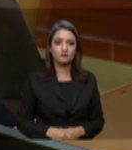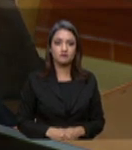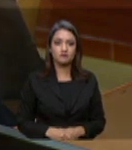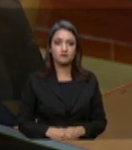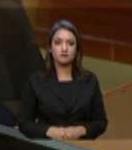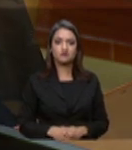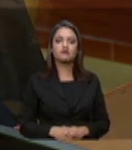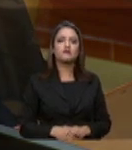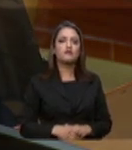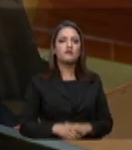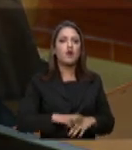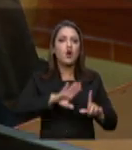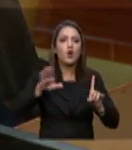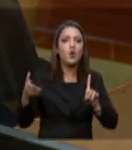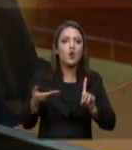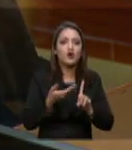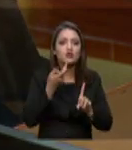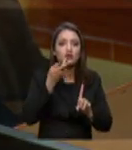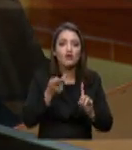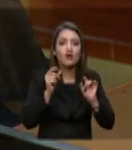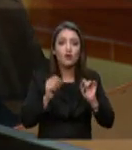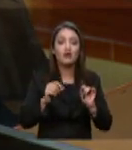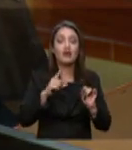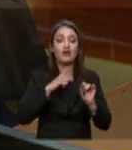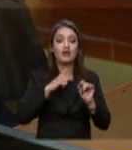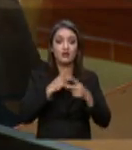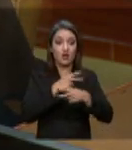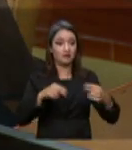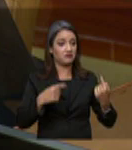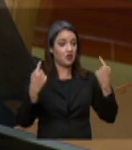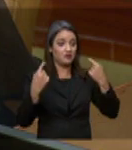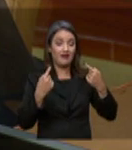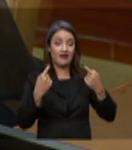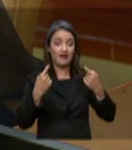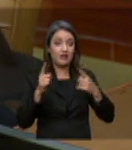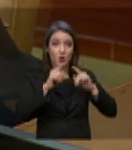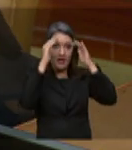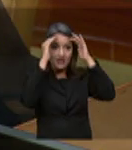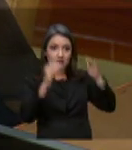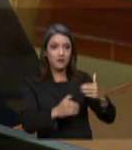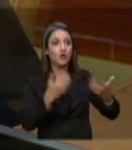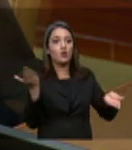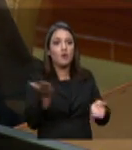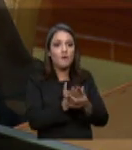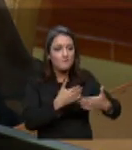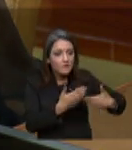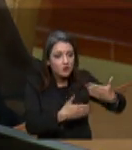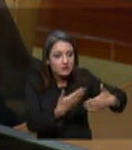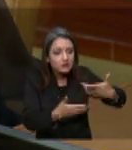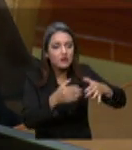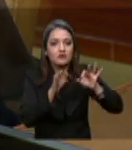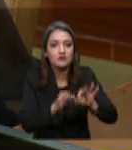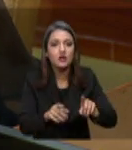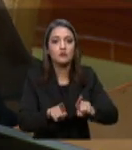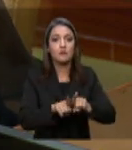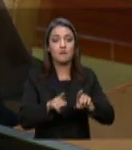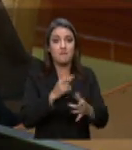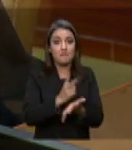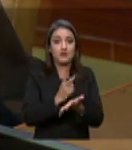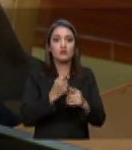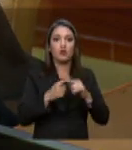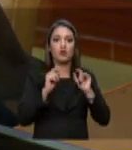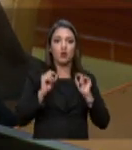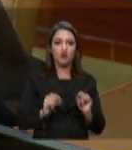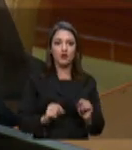sustenta o acusado em síntese a existência de violação do devido processo legal alegando que tendo em vista